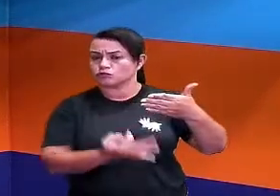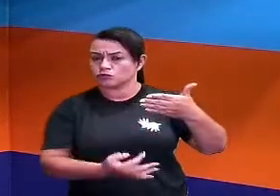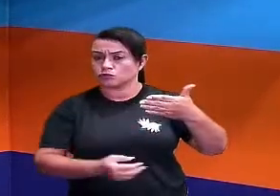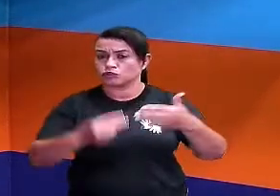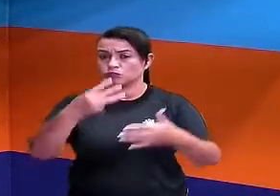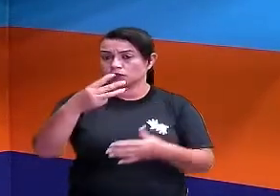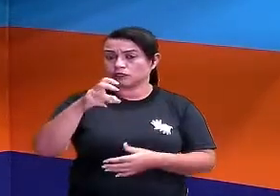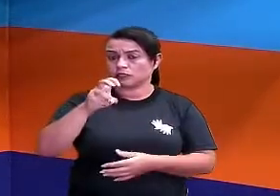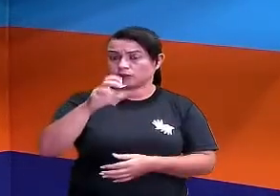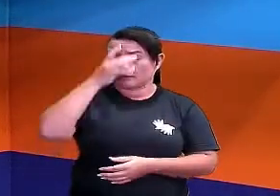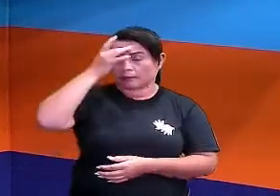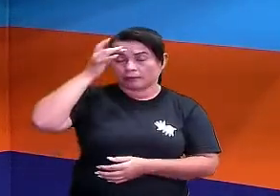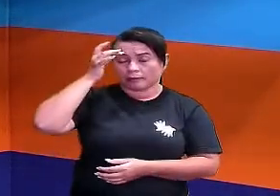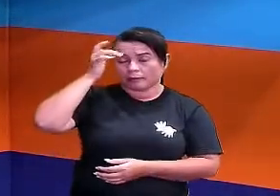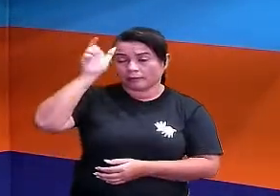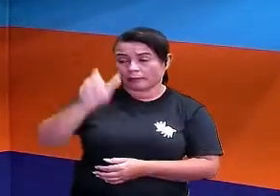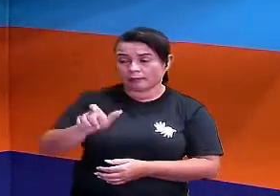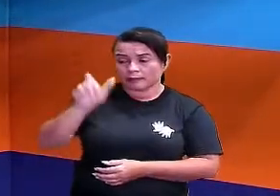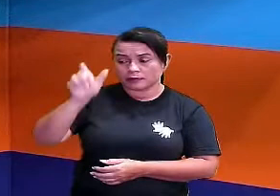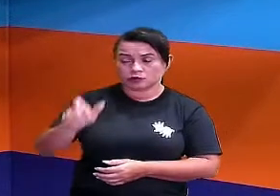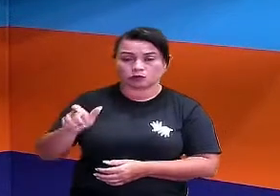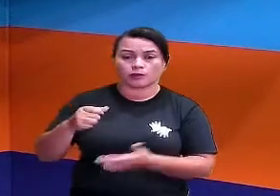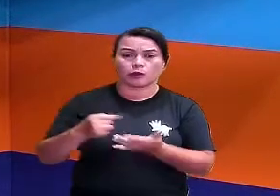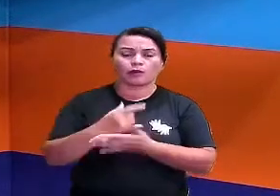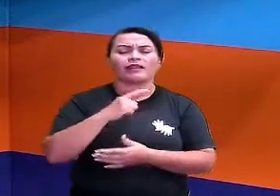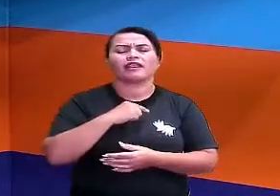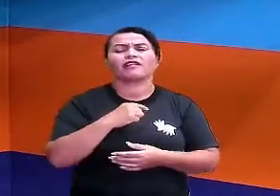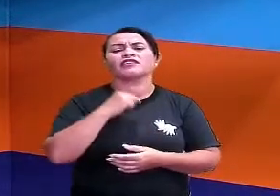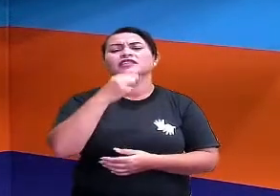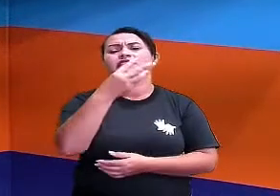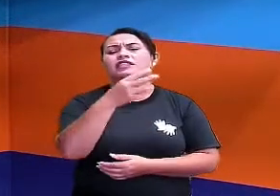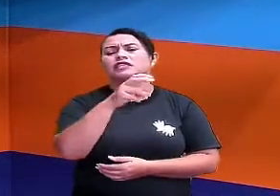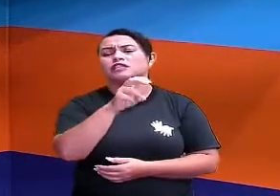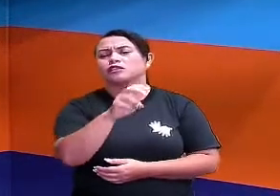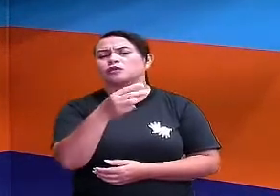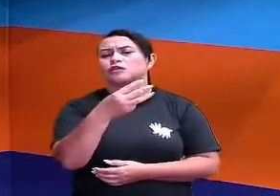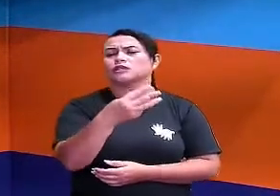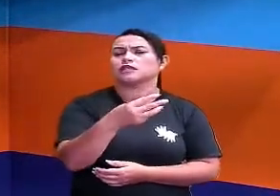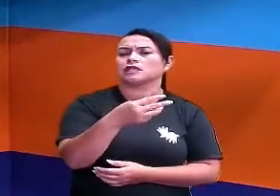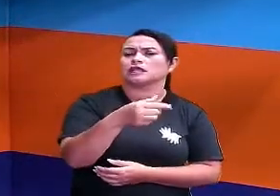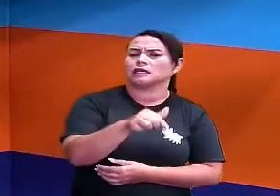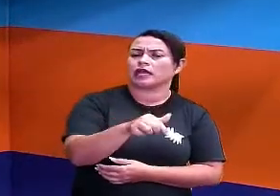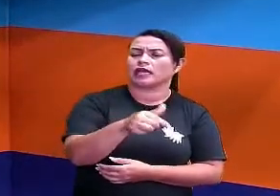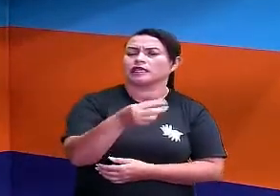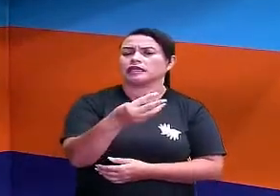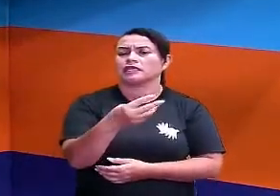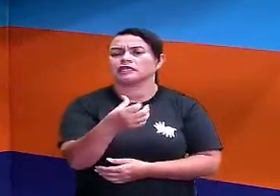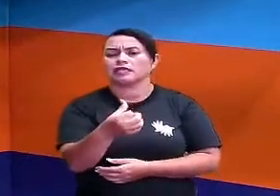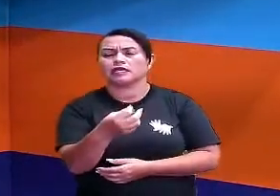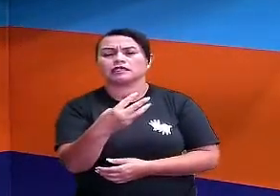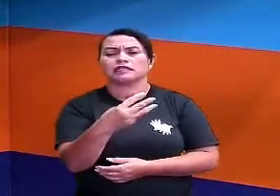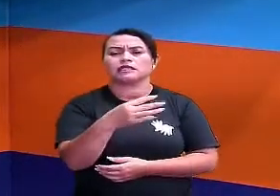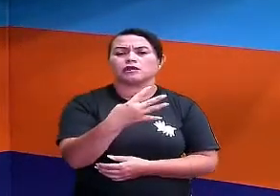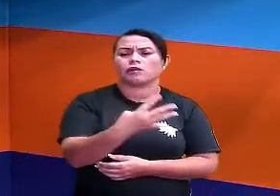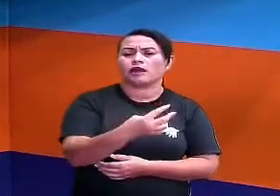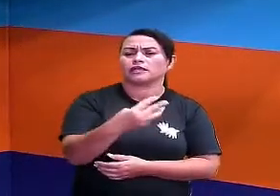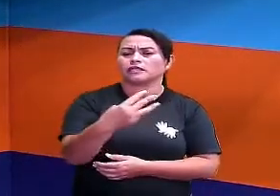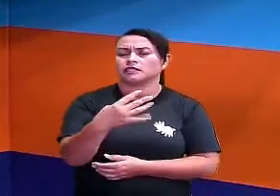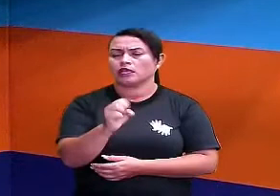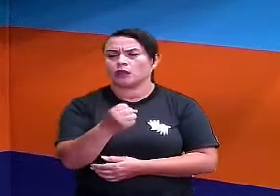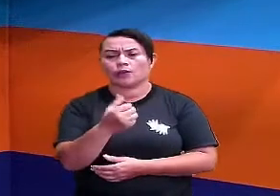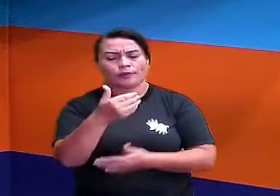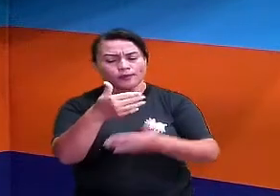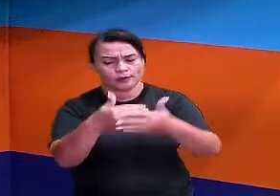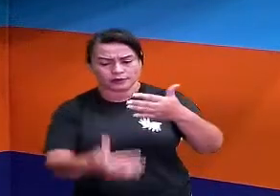lista. E aqui está, ó. Teve tamanho 35, 37, 36, 34, 38 e